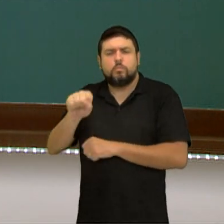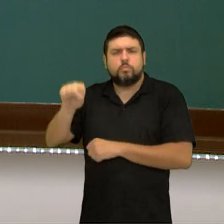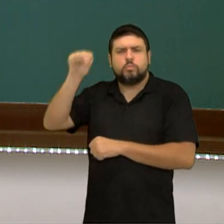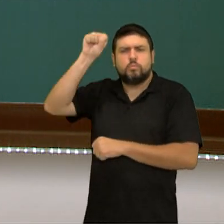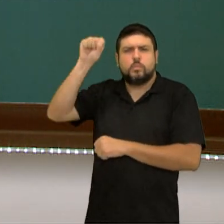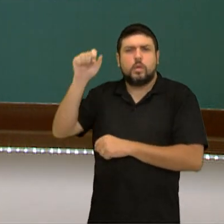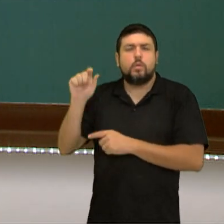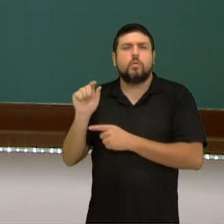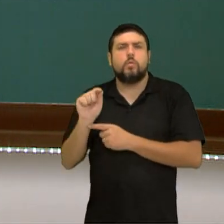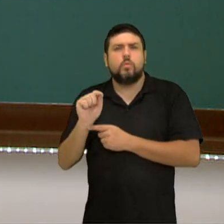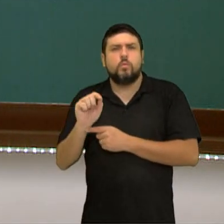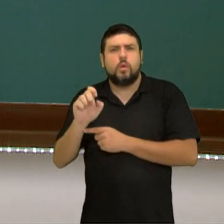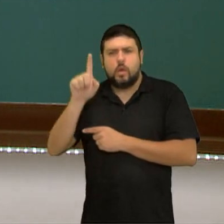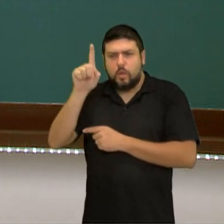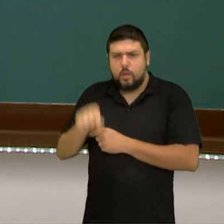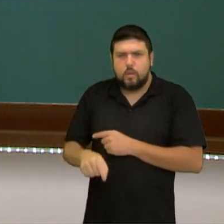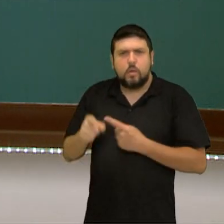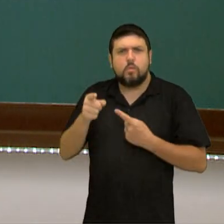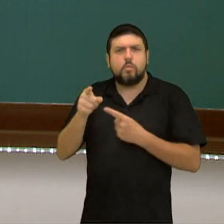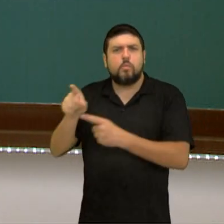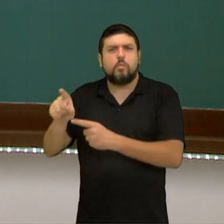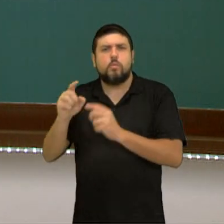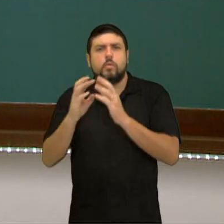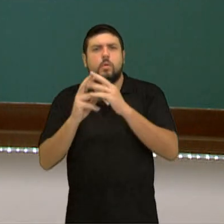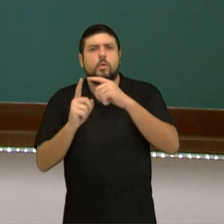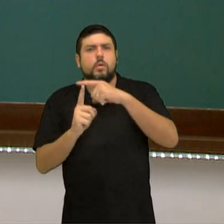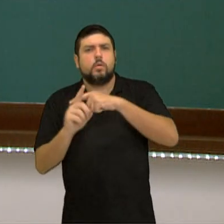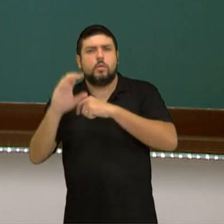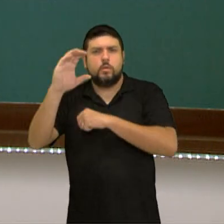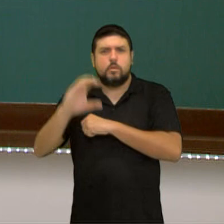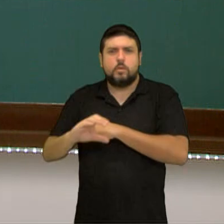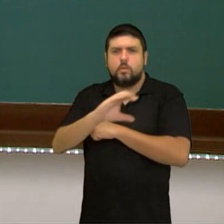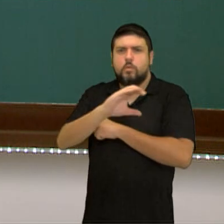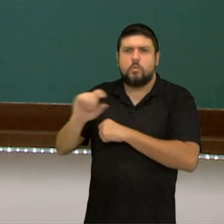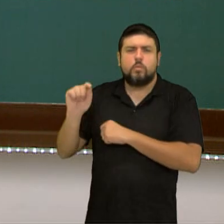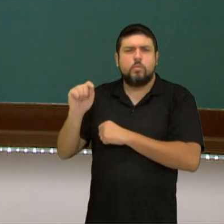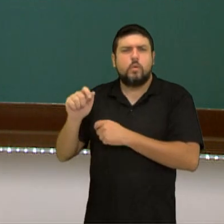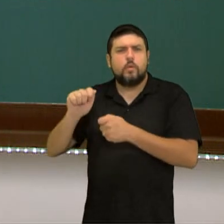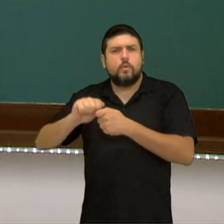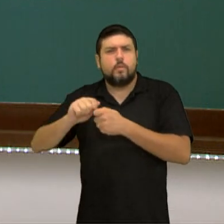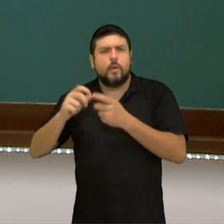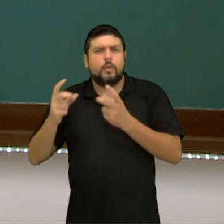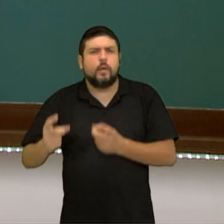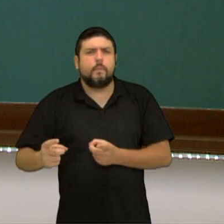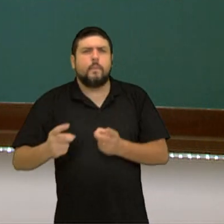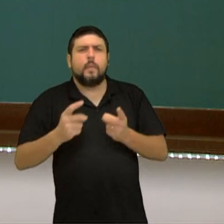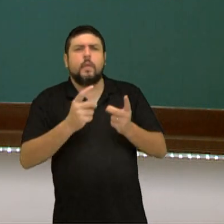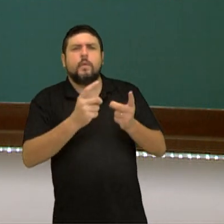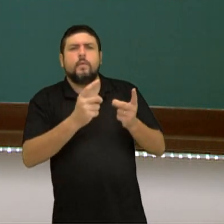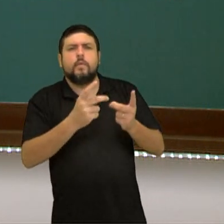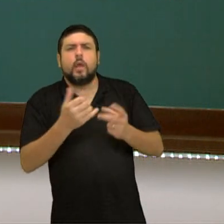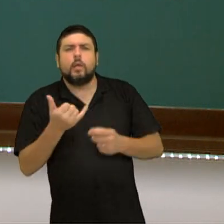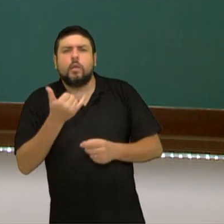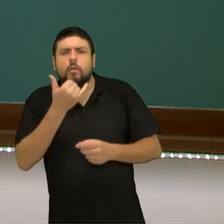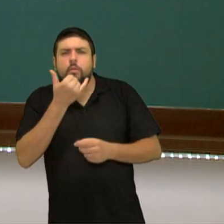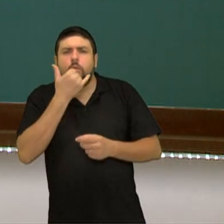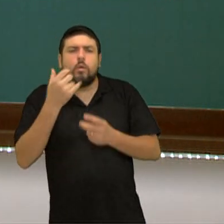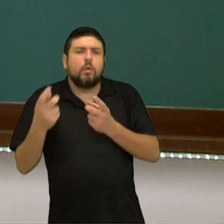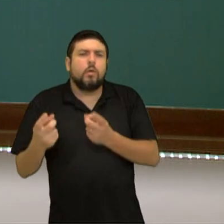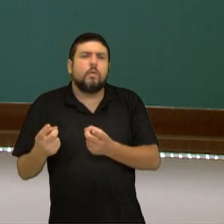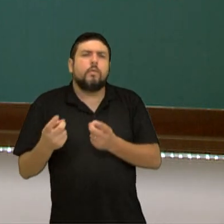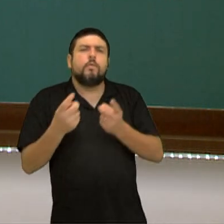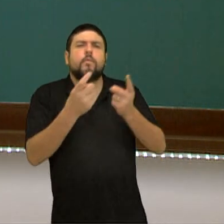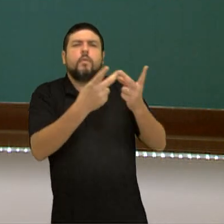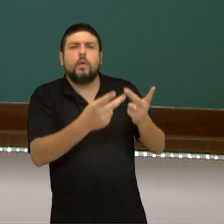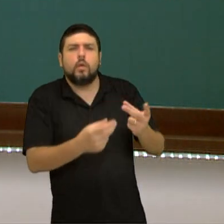as vendas de indulgências, né, que eram os perdões em troca de dinheiro, né, as absorções de